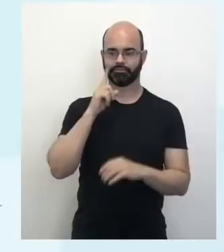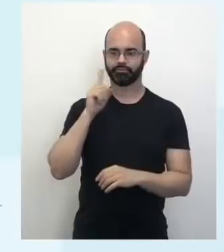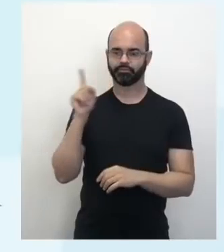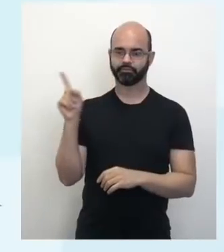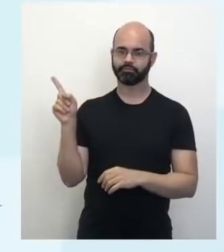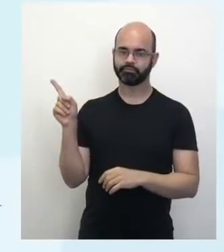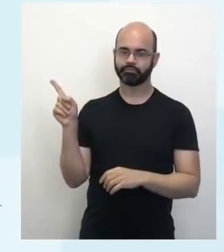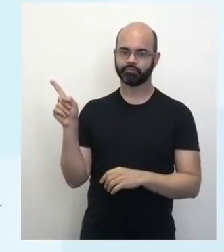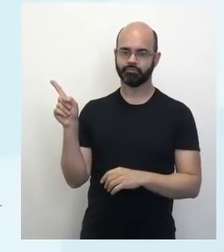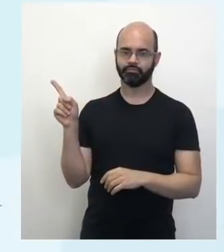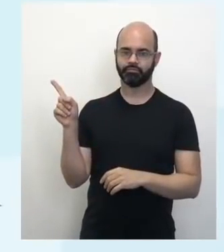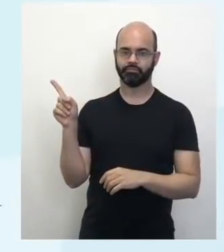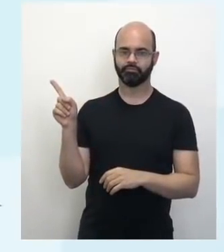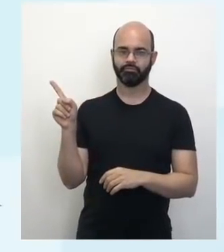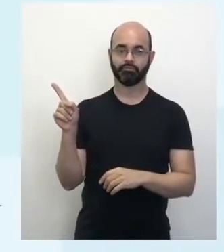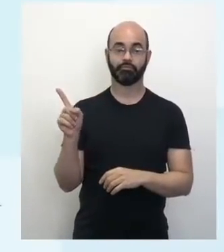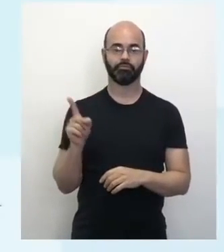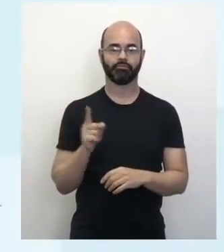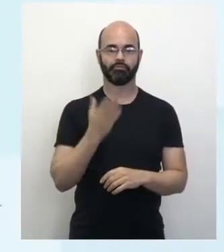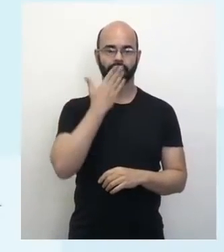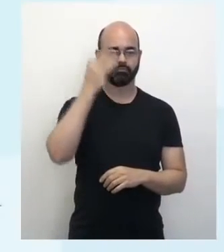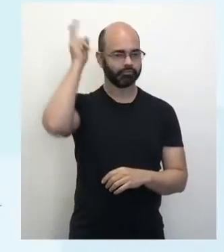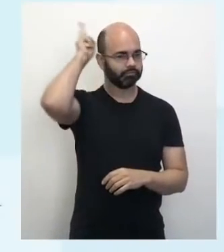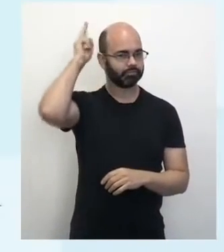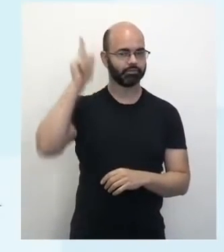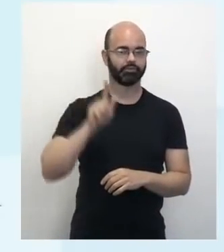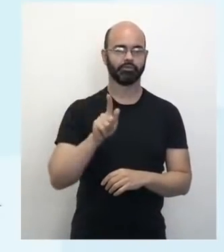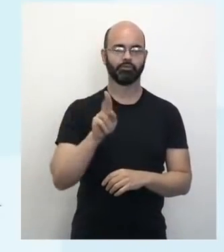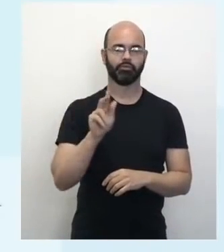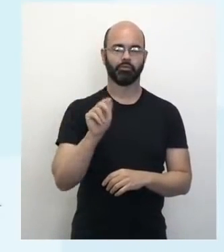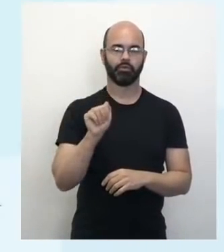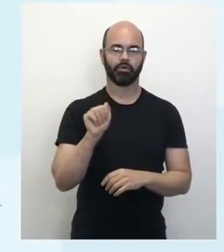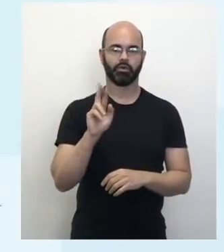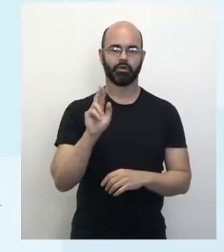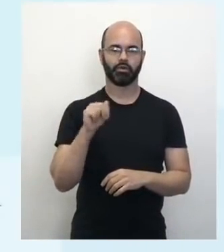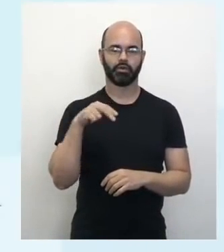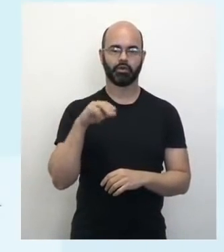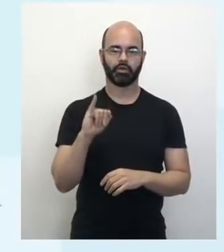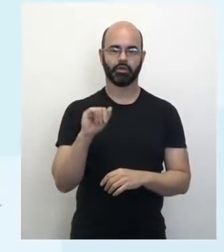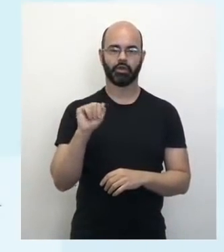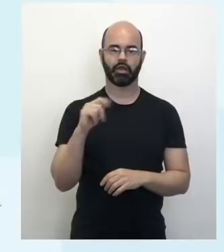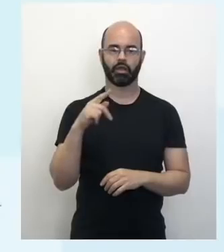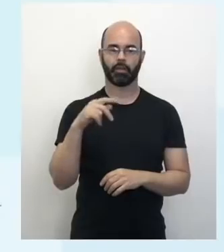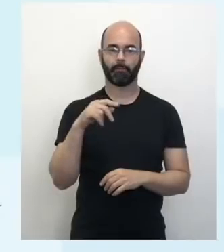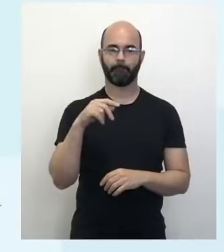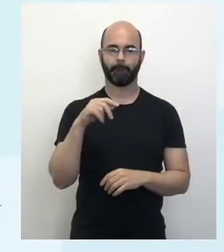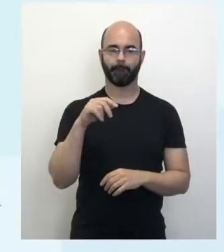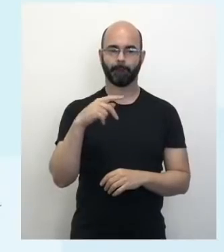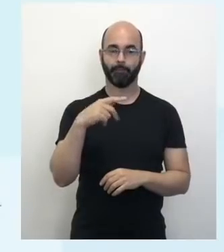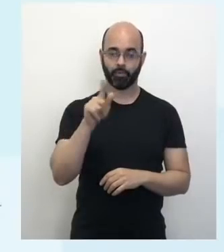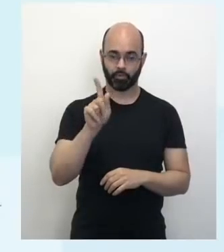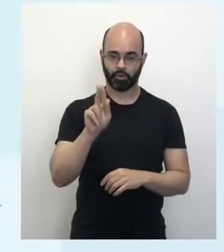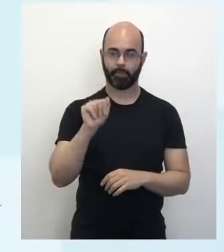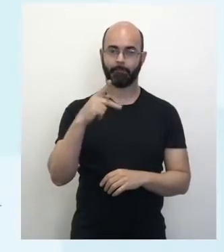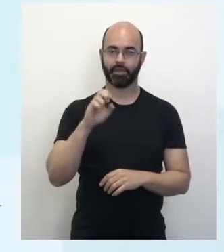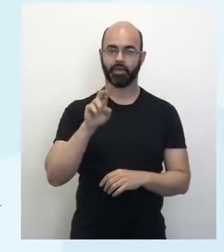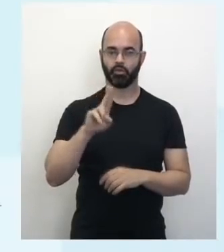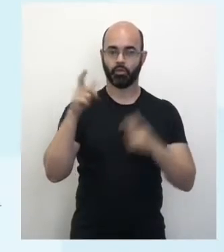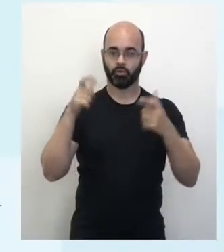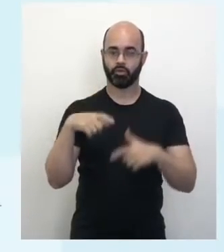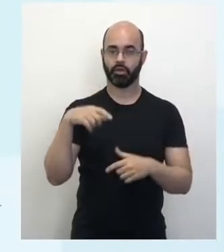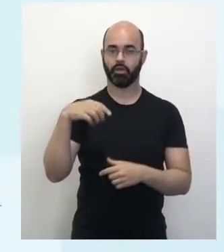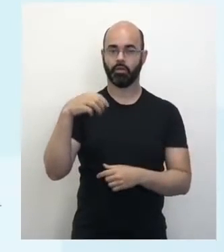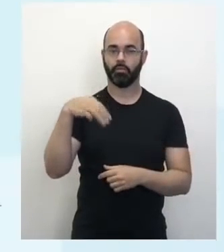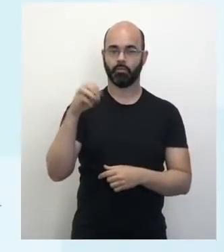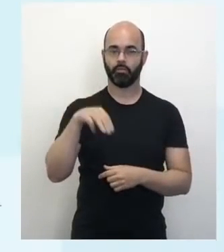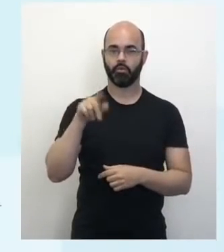região dessa terra indígena, né, do Guarani do Aguapeu, que fica em Mongaguá, né, então também é um